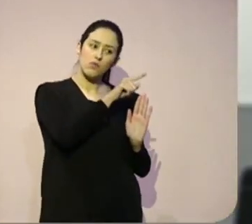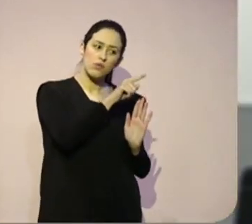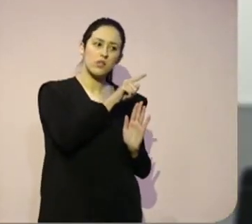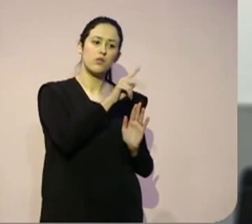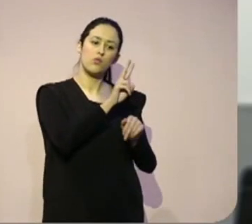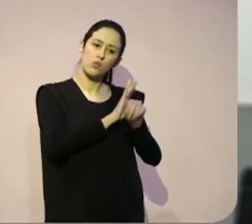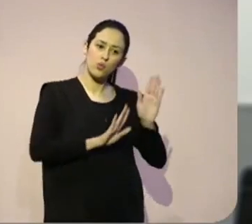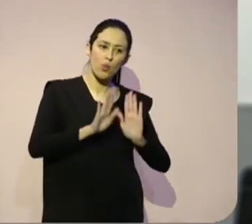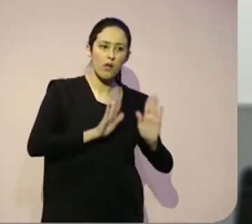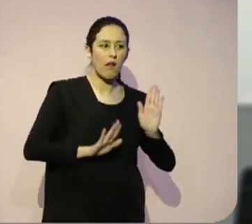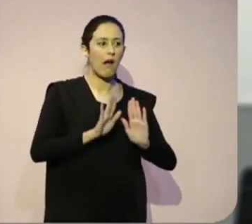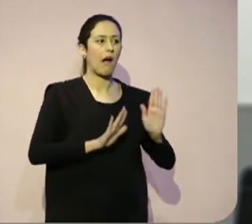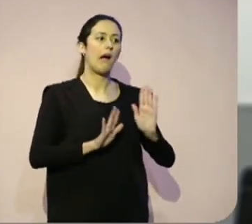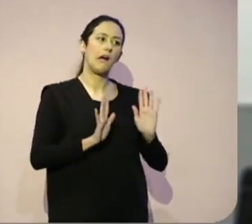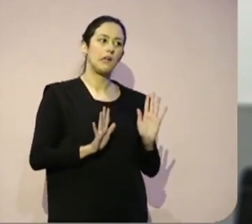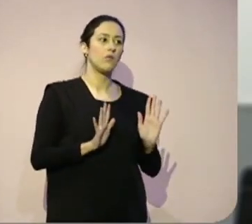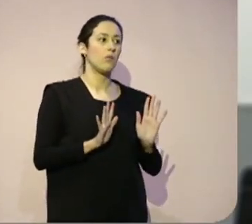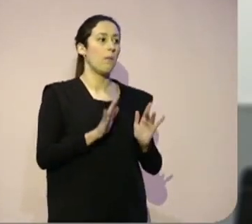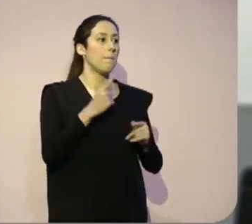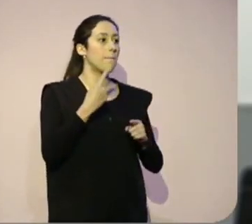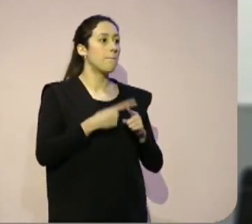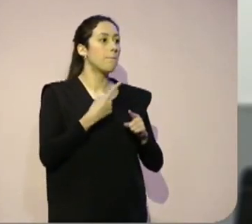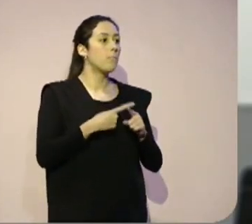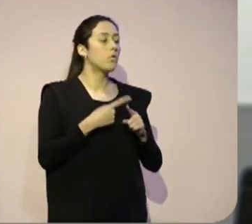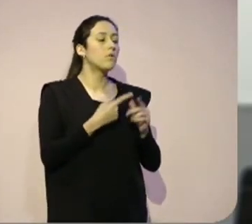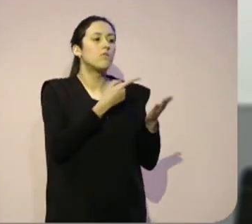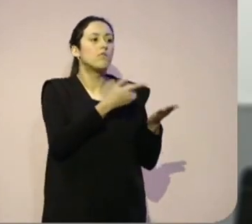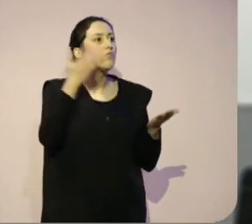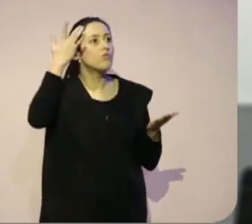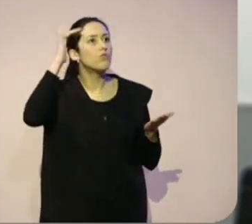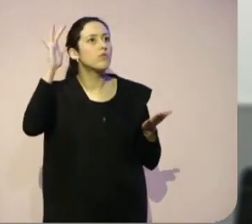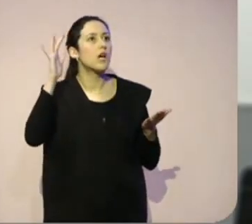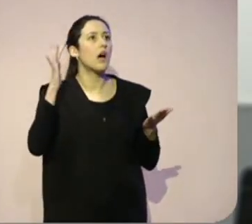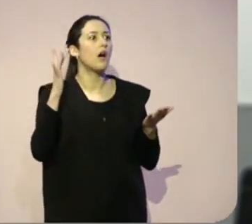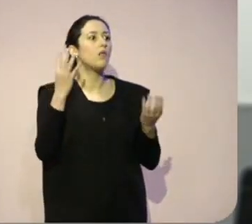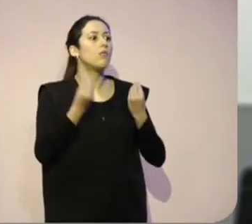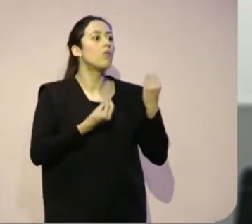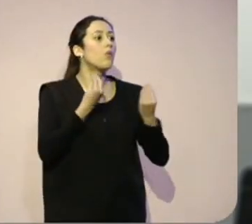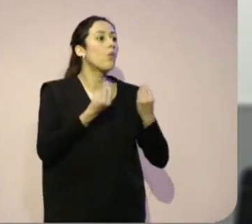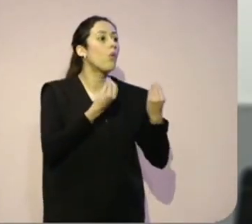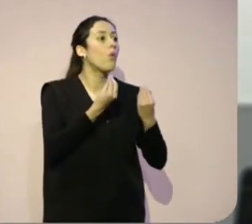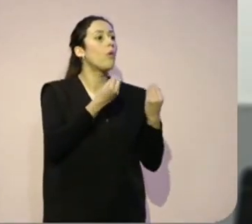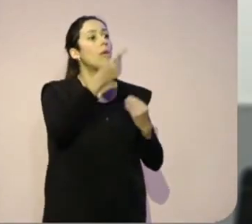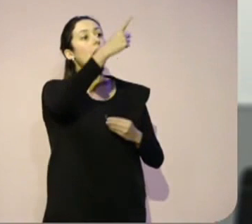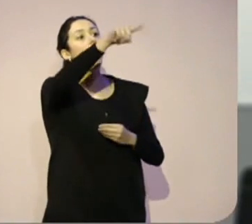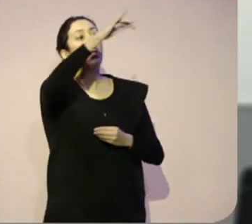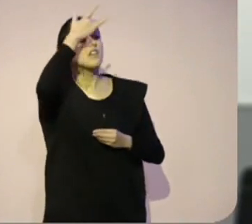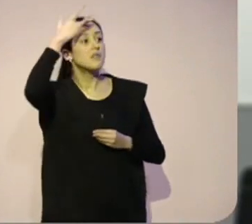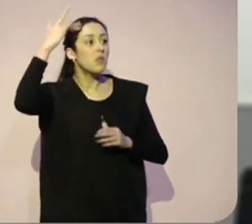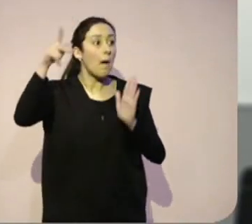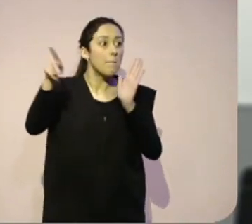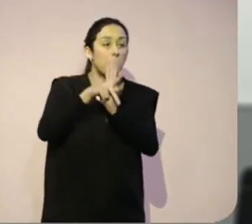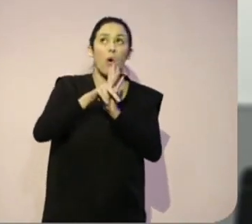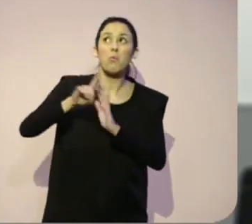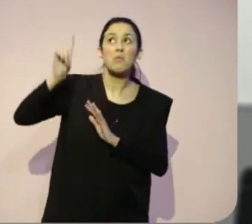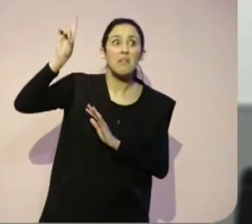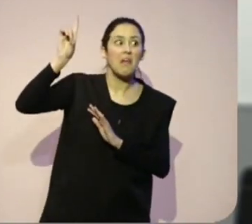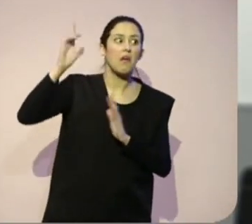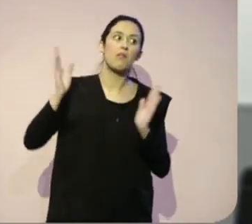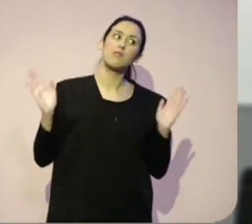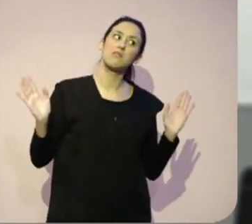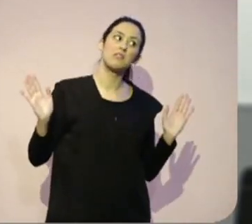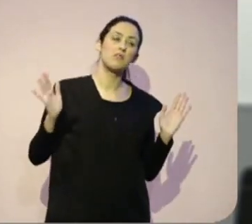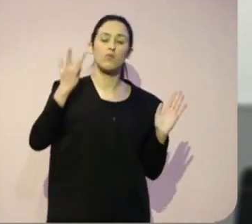coisa com essas pessoas, porque vocês não sabem se essas pessoas vieram da parte de Deus mesmo. Mas eu tenho